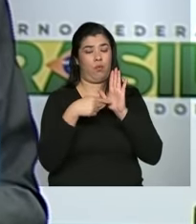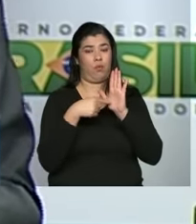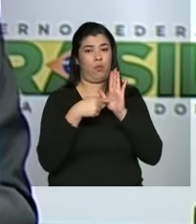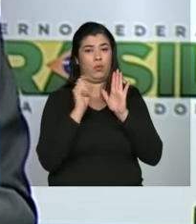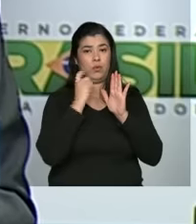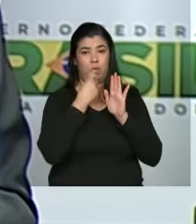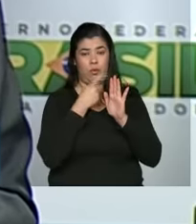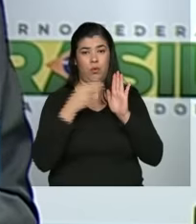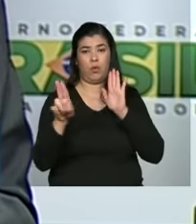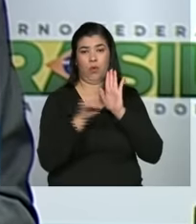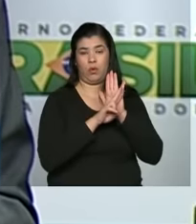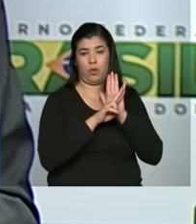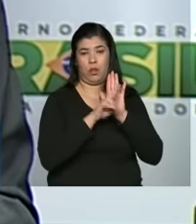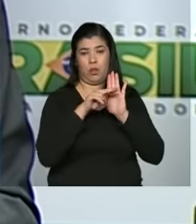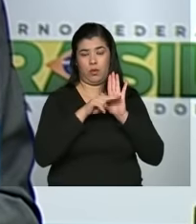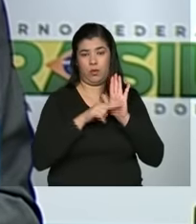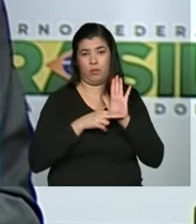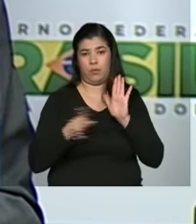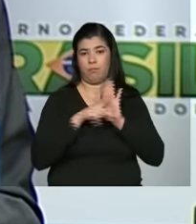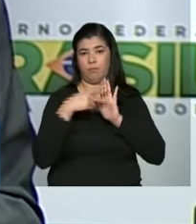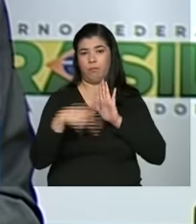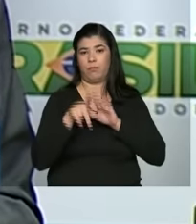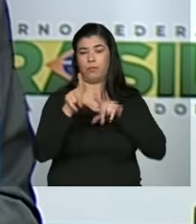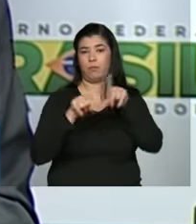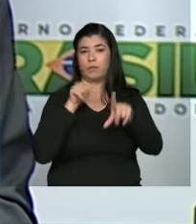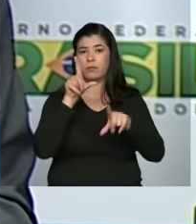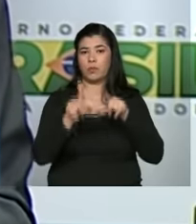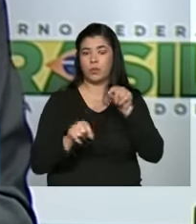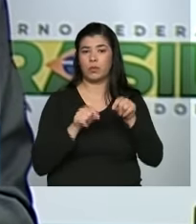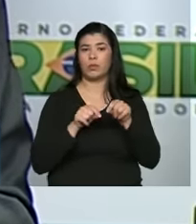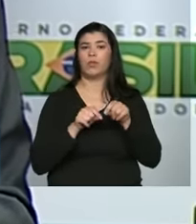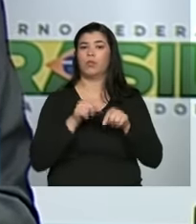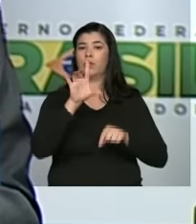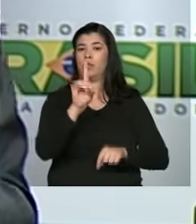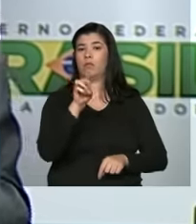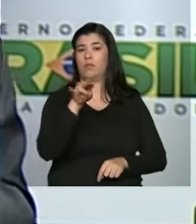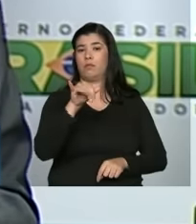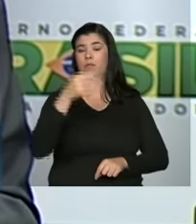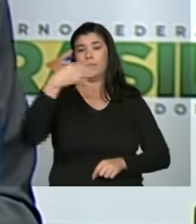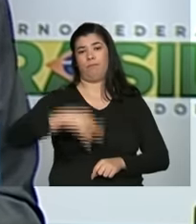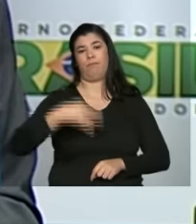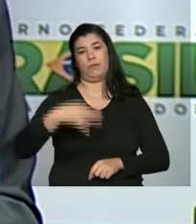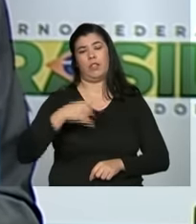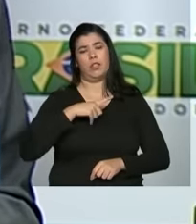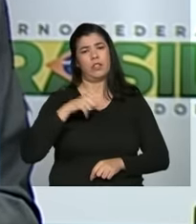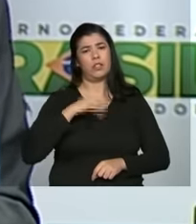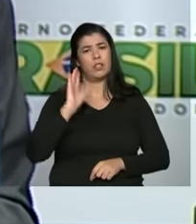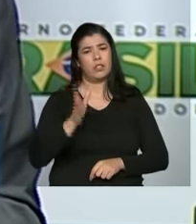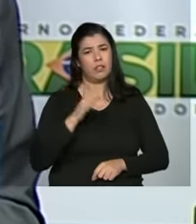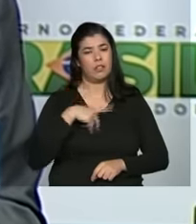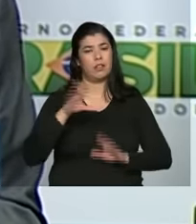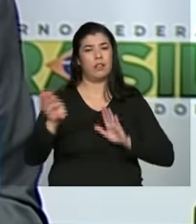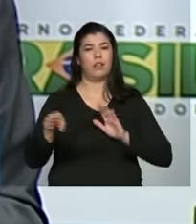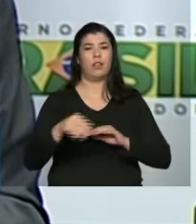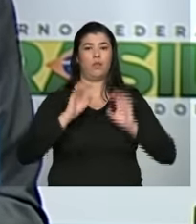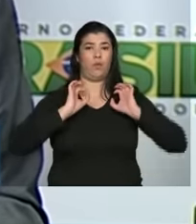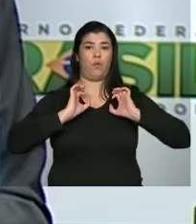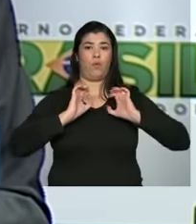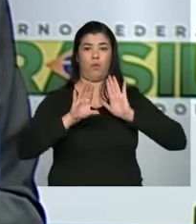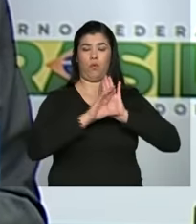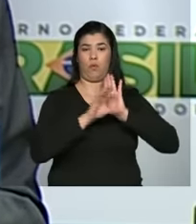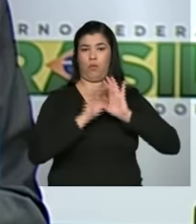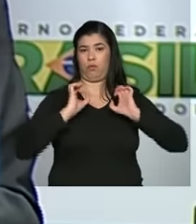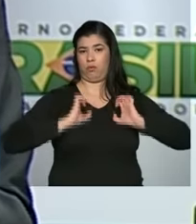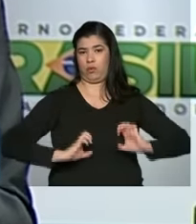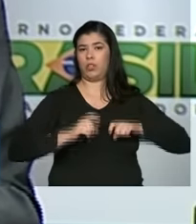a normatização do uso de dispositivos médicos implantáveis que já consta do código de código ética médica